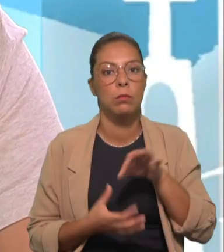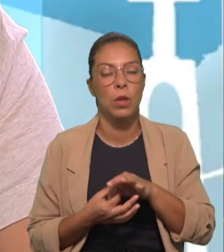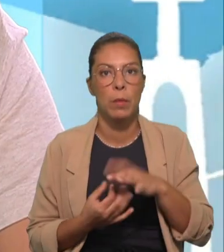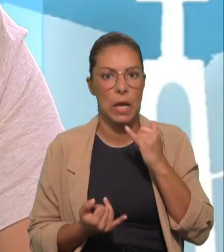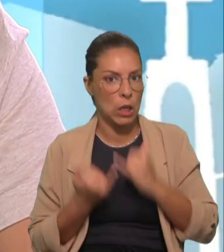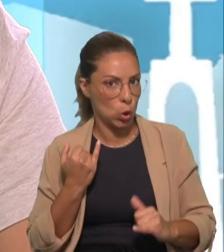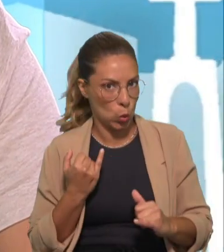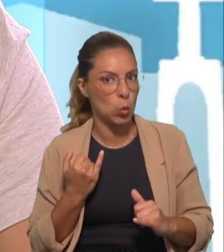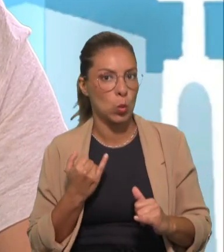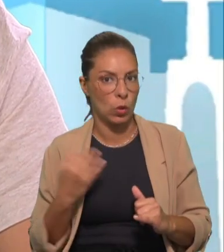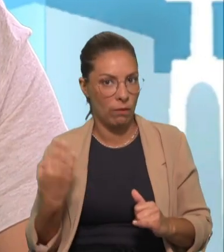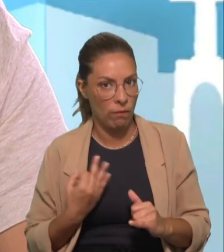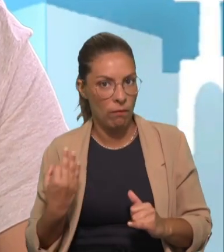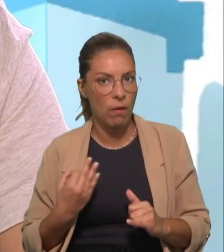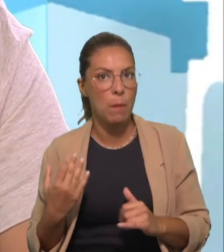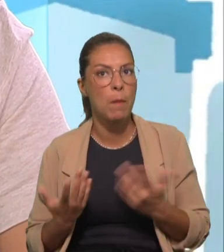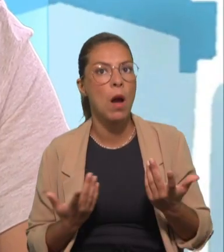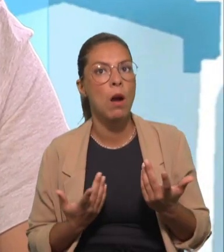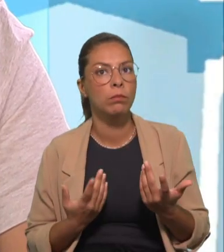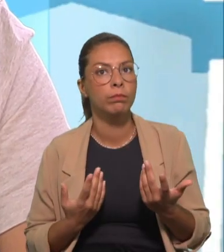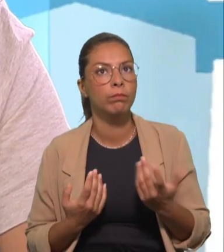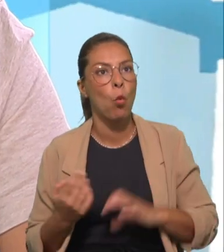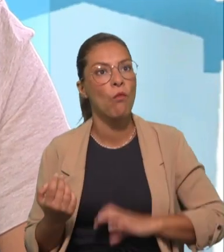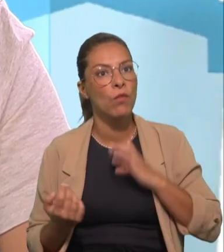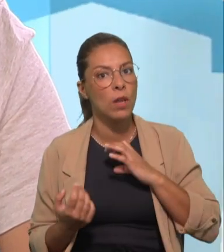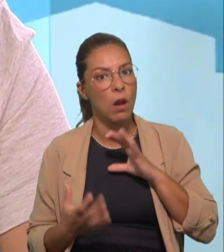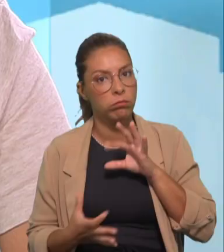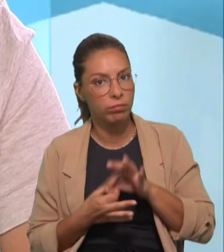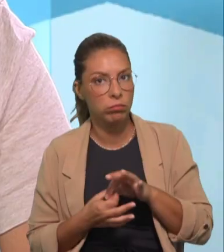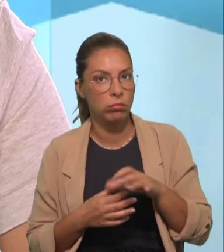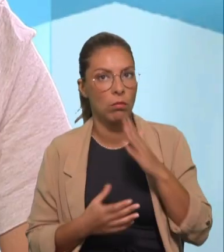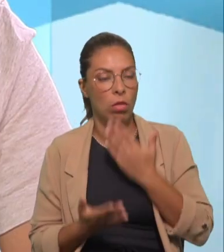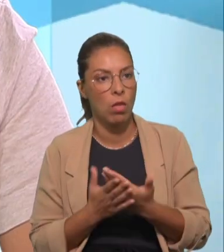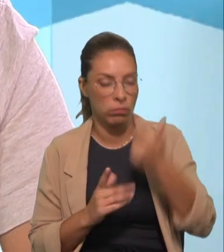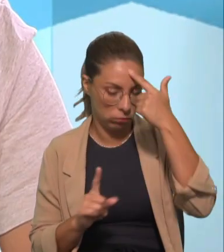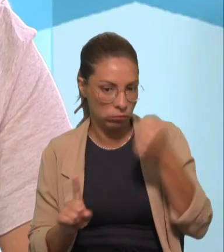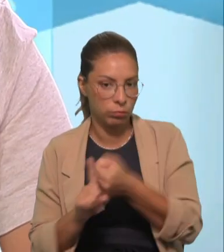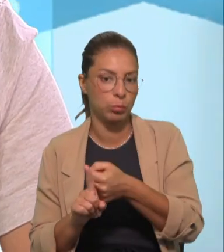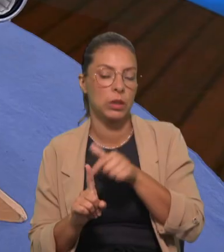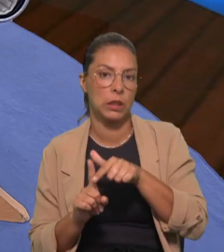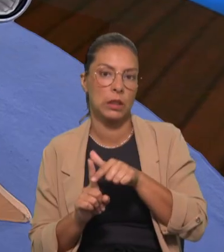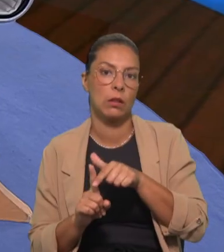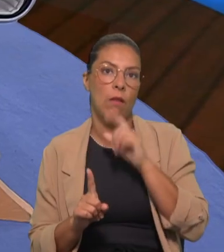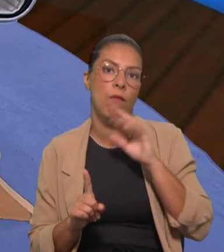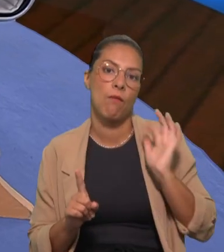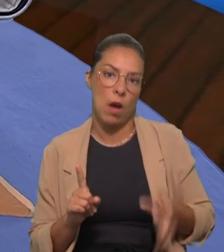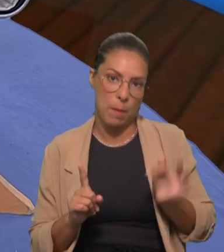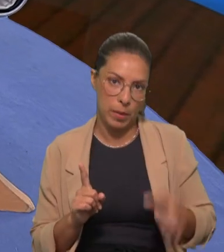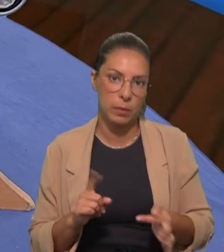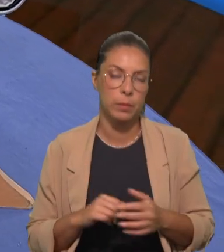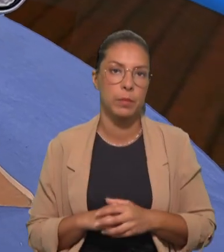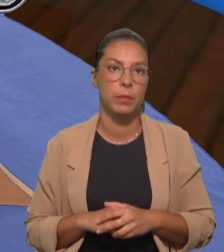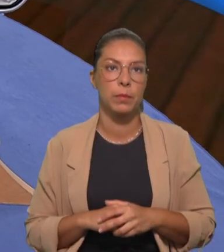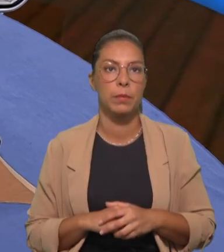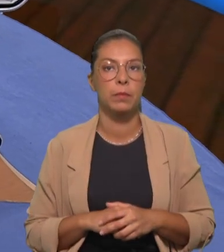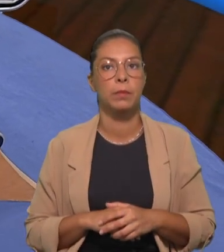arriscar e confiar que vamos lá com um propósito e fazer o bem acima de tudo. E que vai valer a pena. Sim, sem dúvida. Padre Pedro,